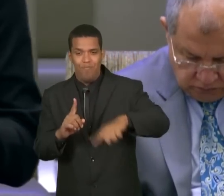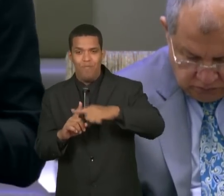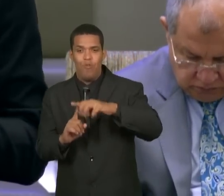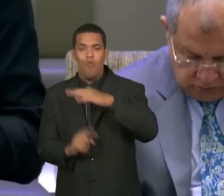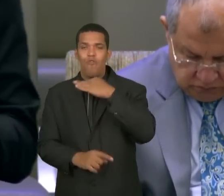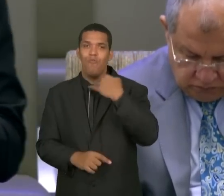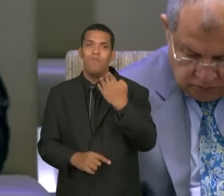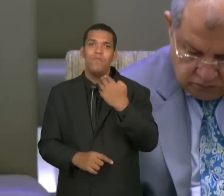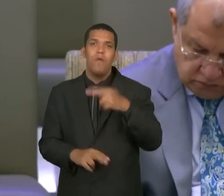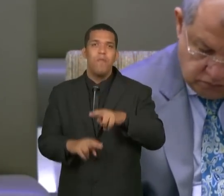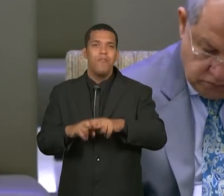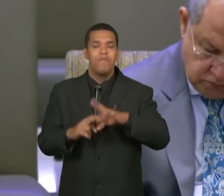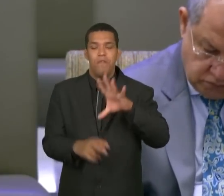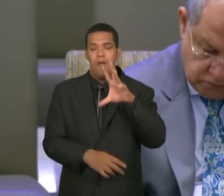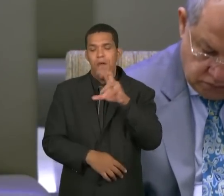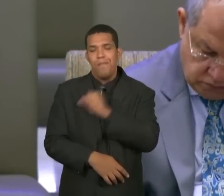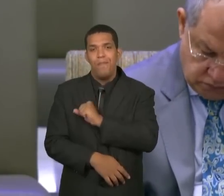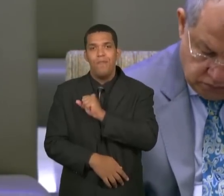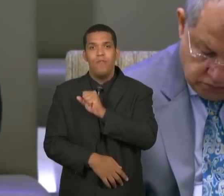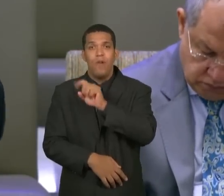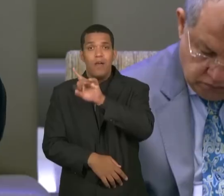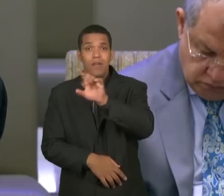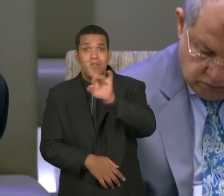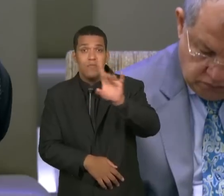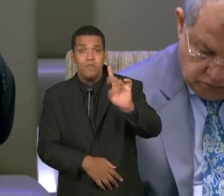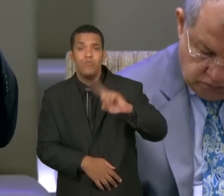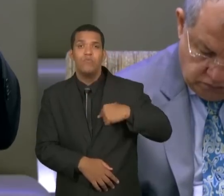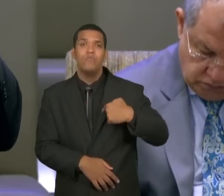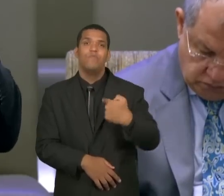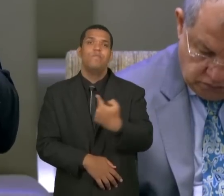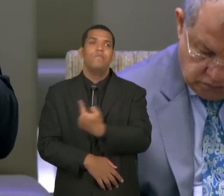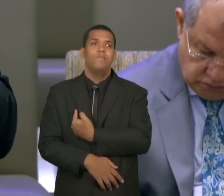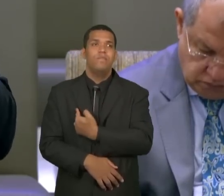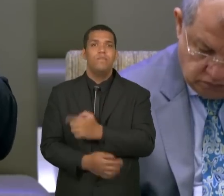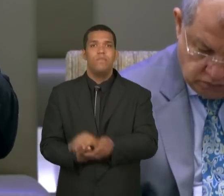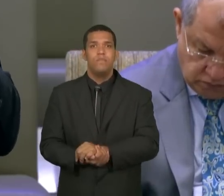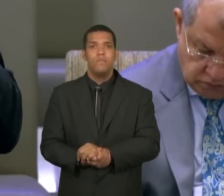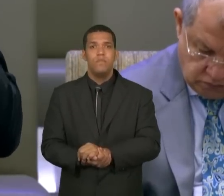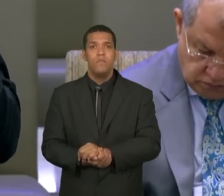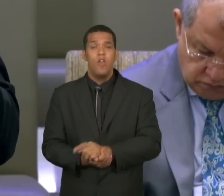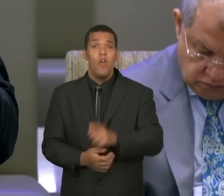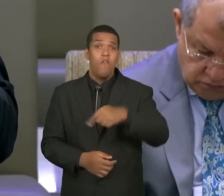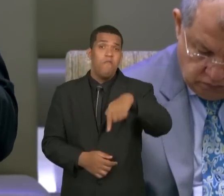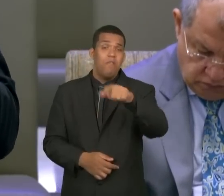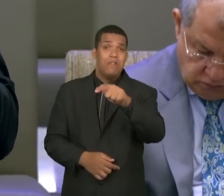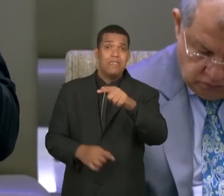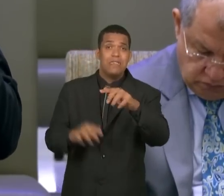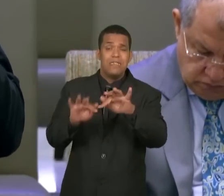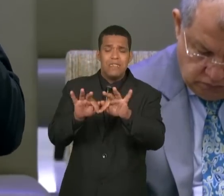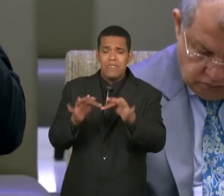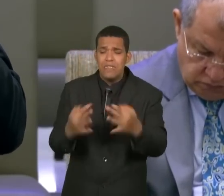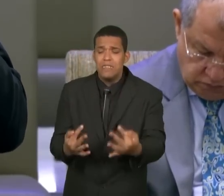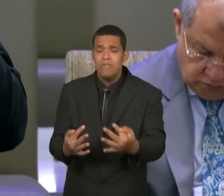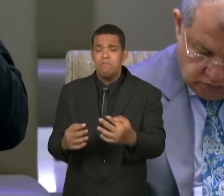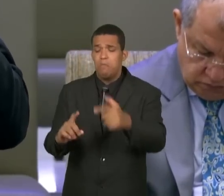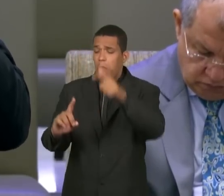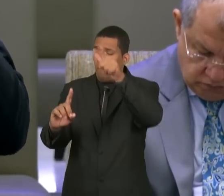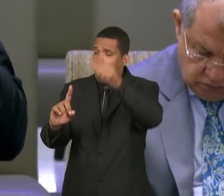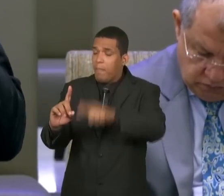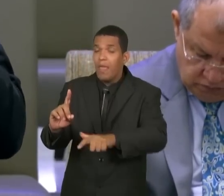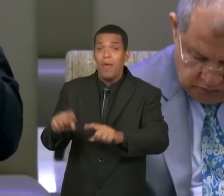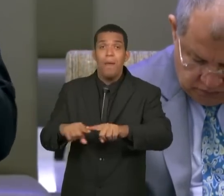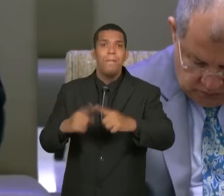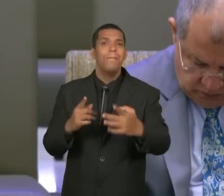só Jesus pode te amar assim como você é por isso que só Jesus pode